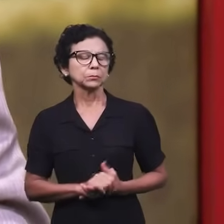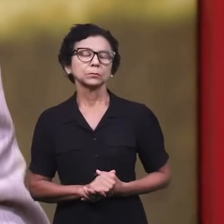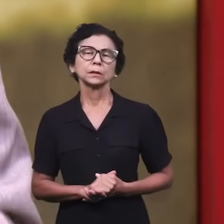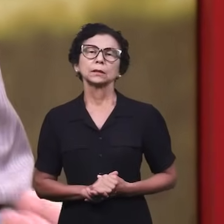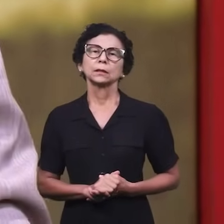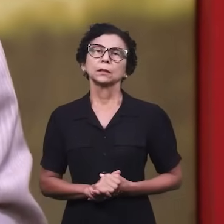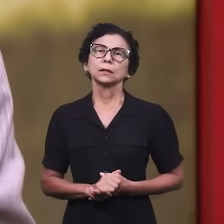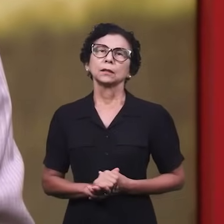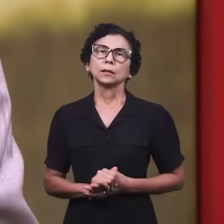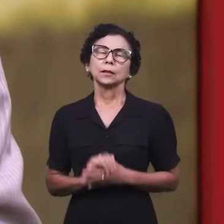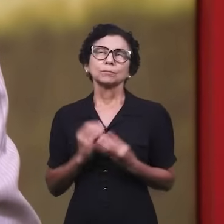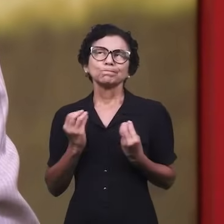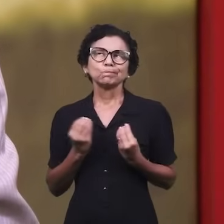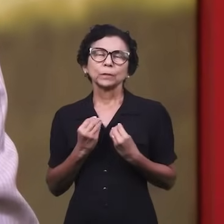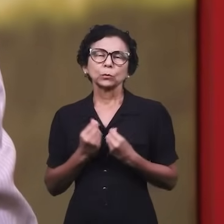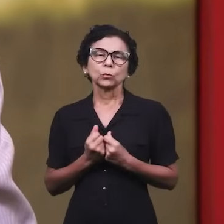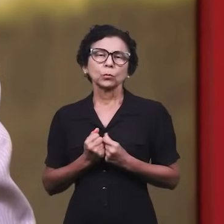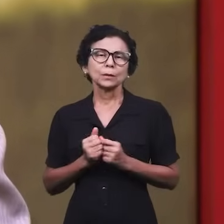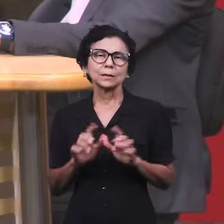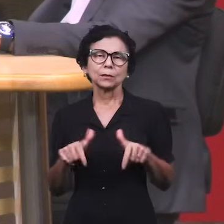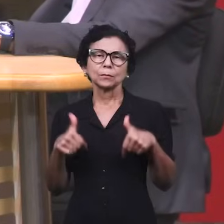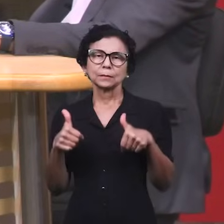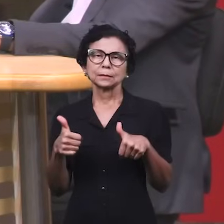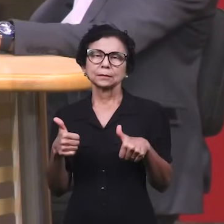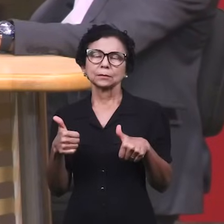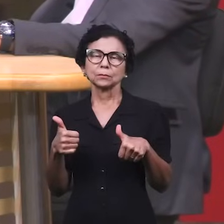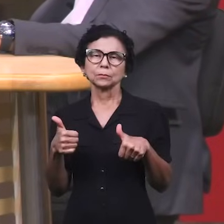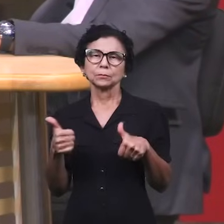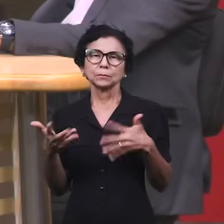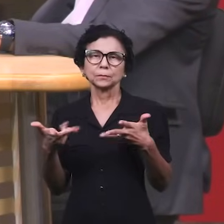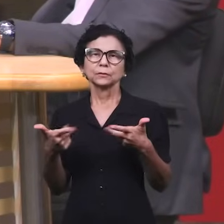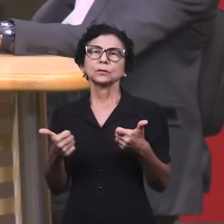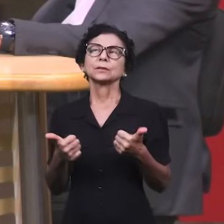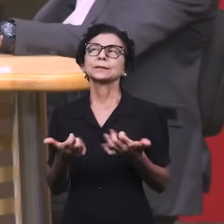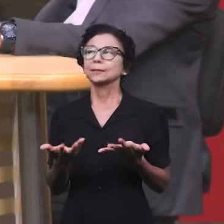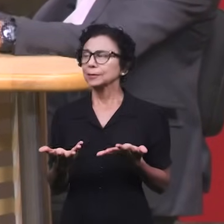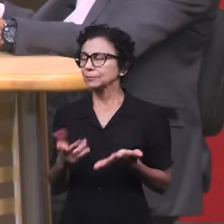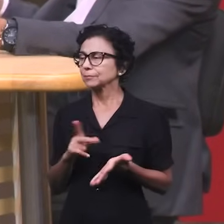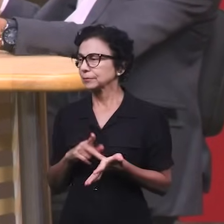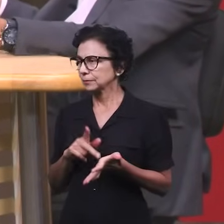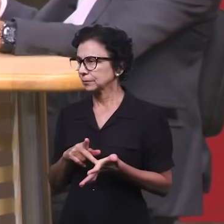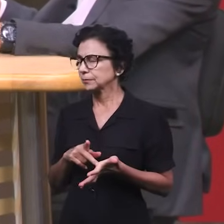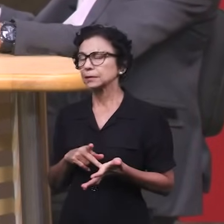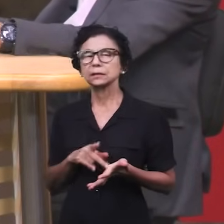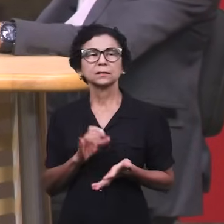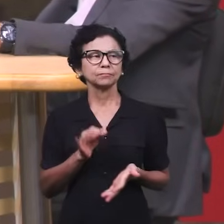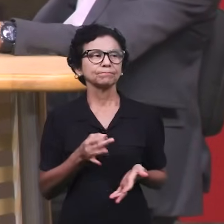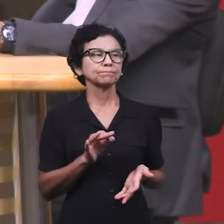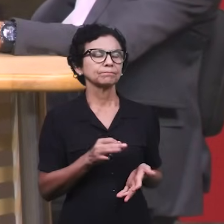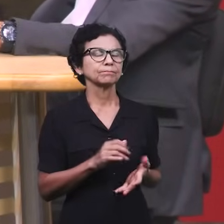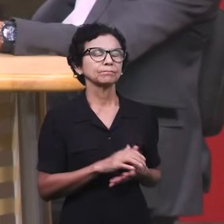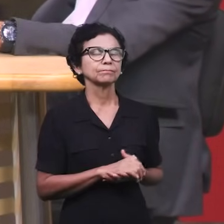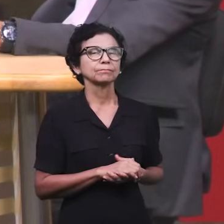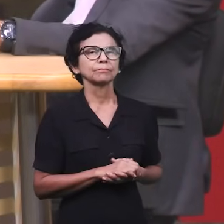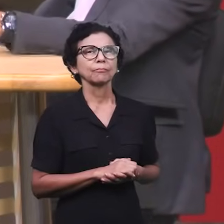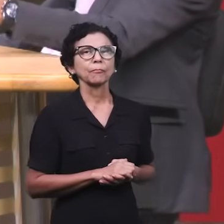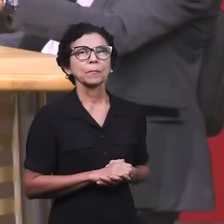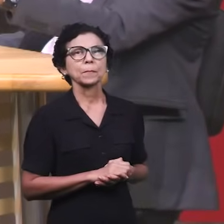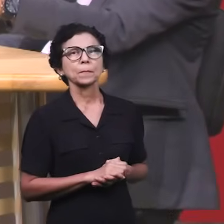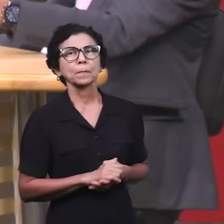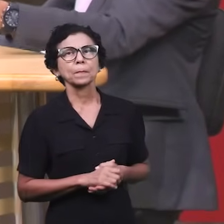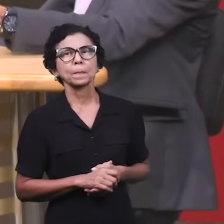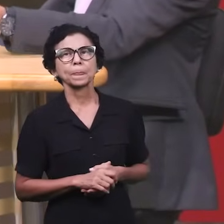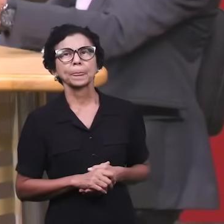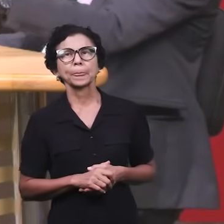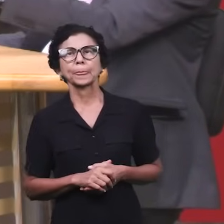uma operação maravilhosa de Deus né Marcelo exato e quando você fala de 200 anos o próprio T falar de